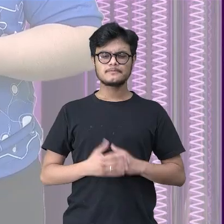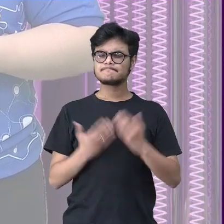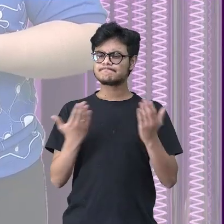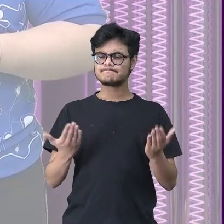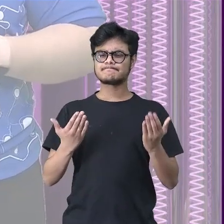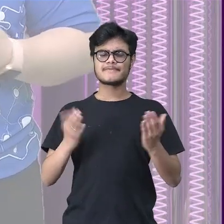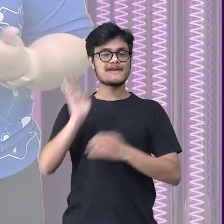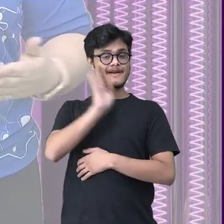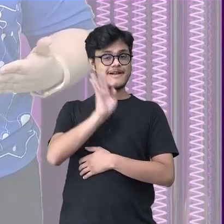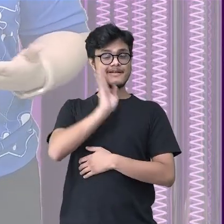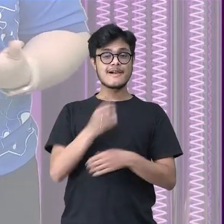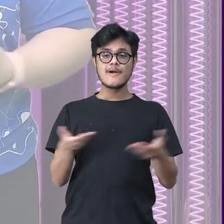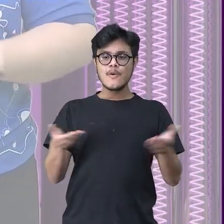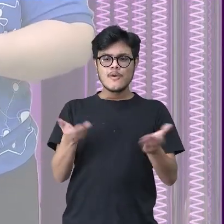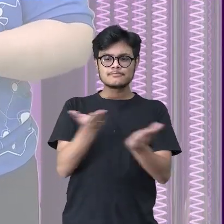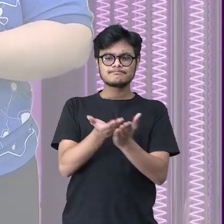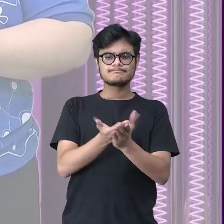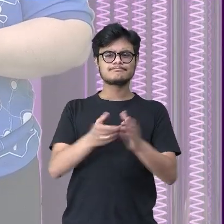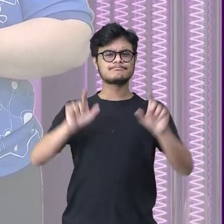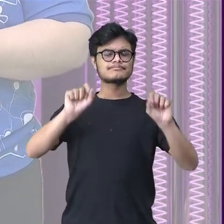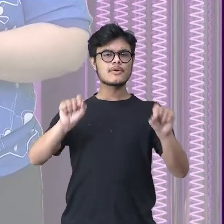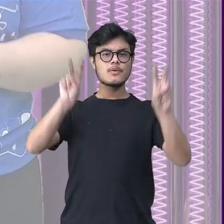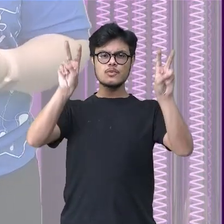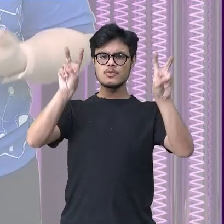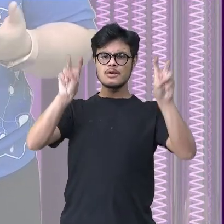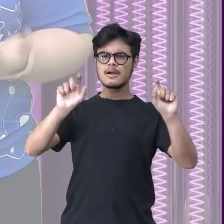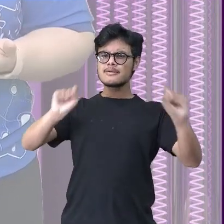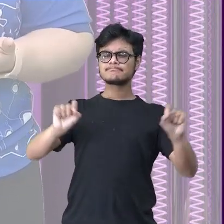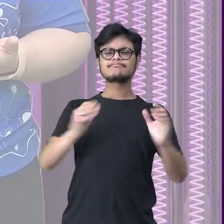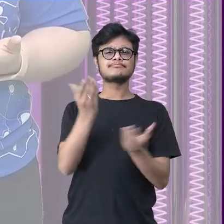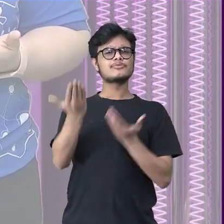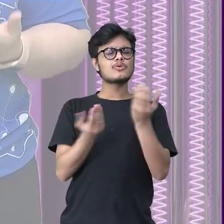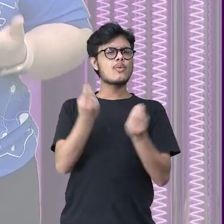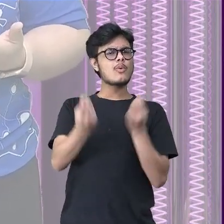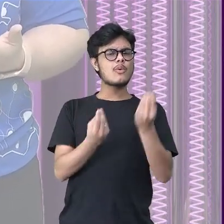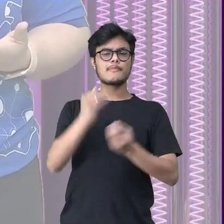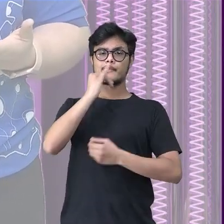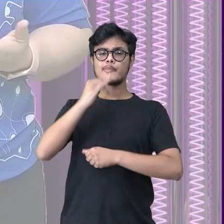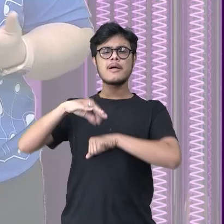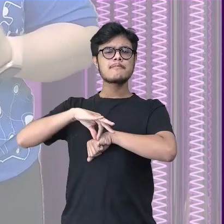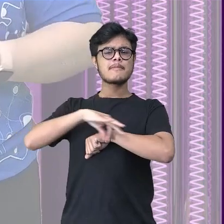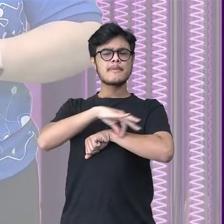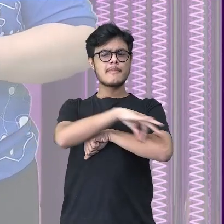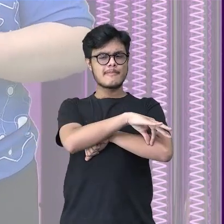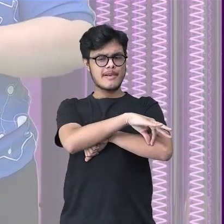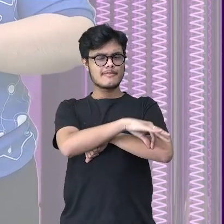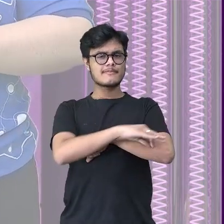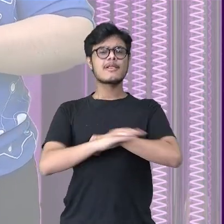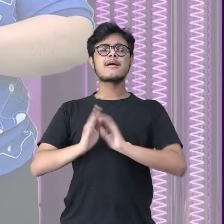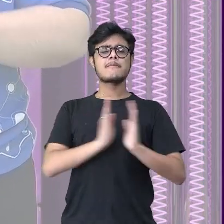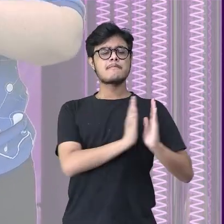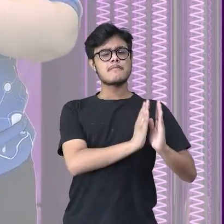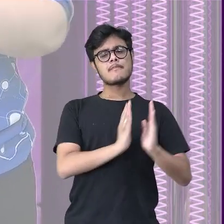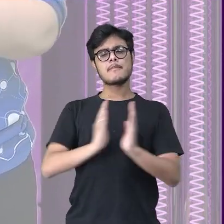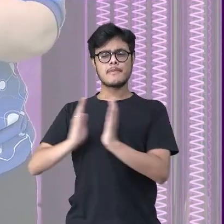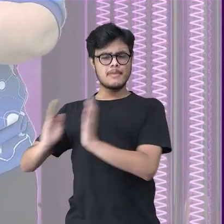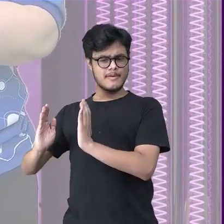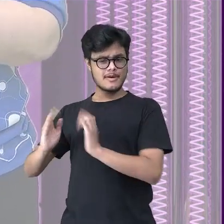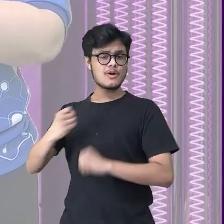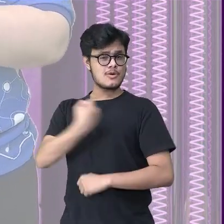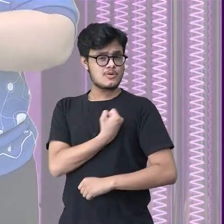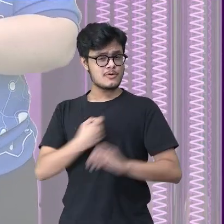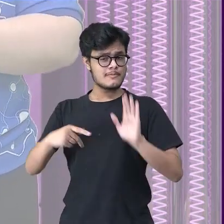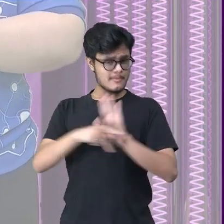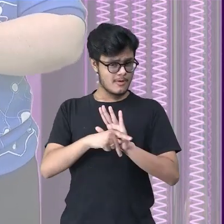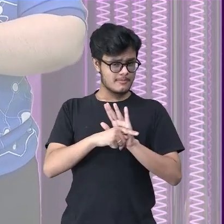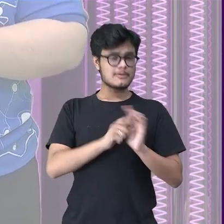Muito bem, então na nossa aula nós veremos unidades de medida para medir distâncias muito grandes e